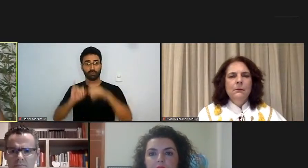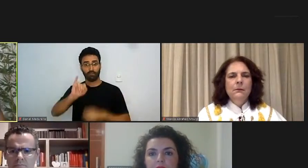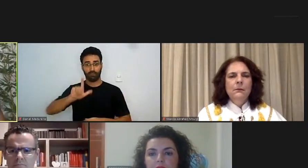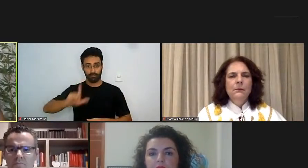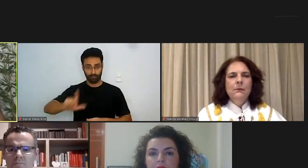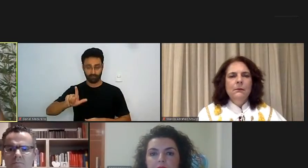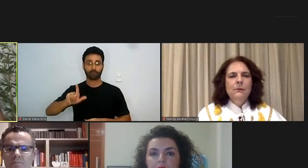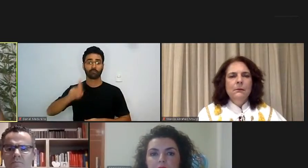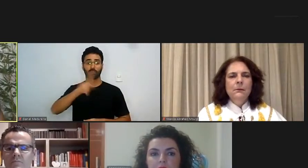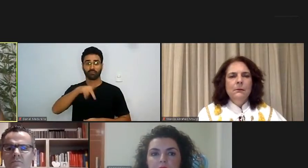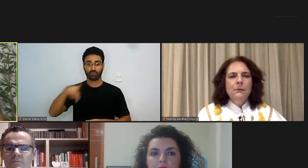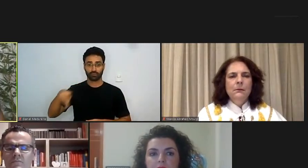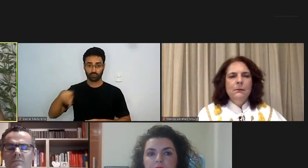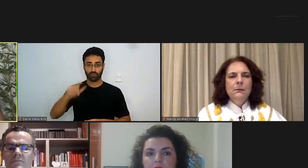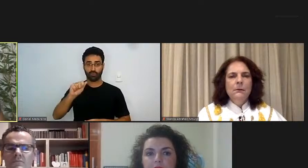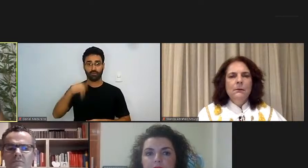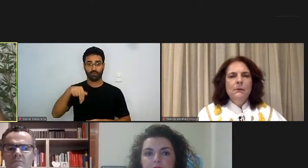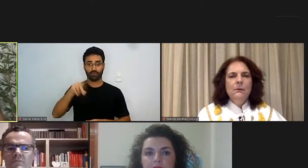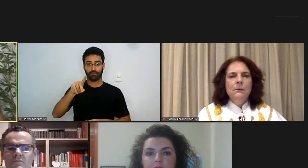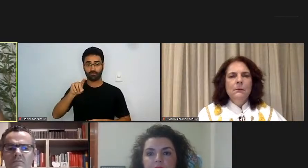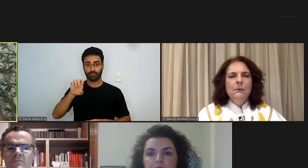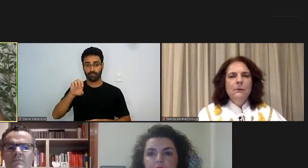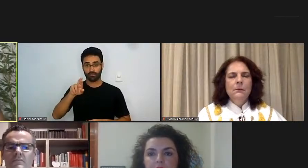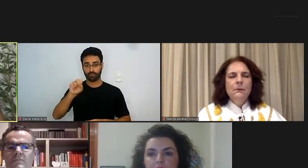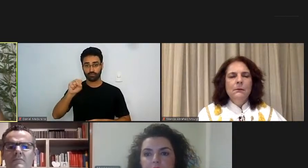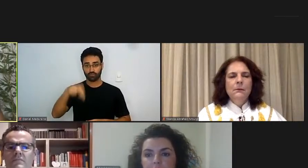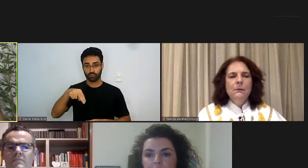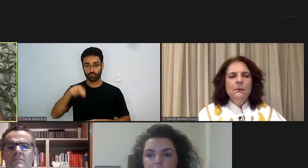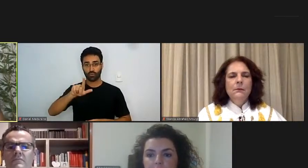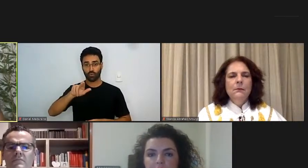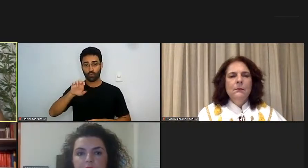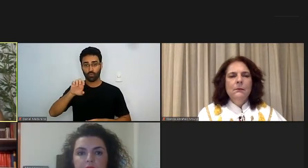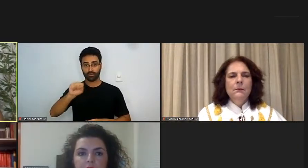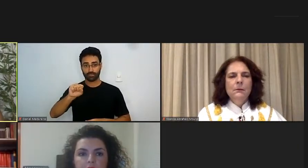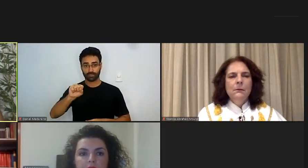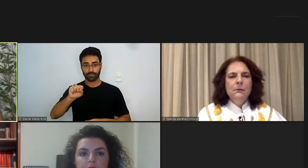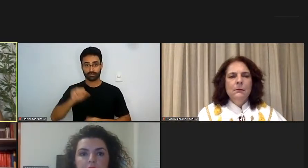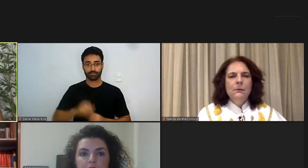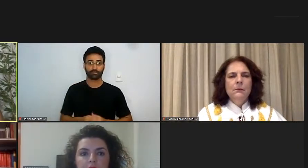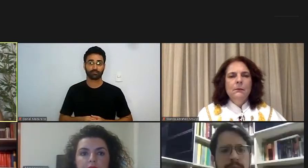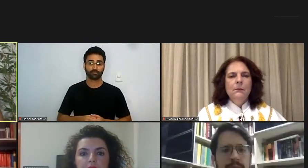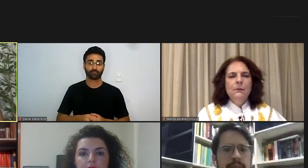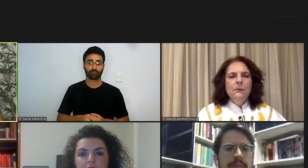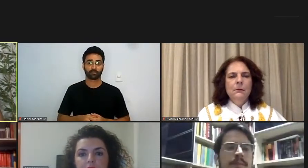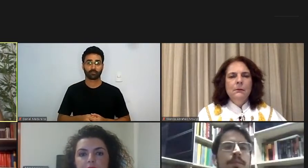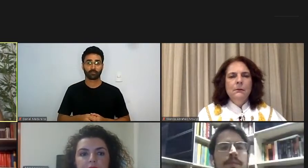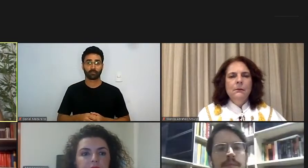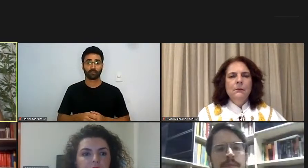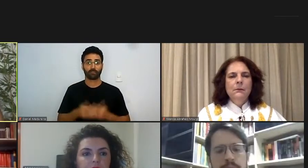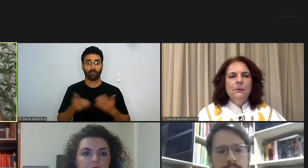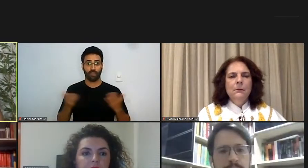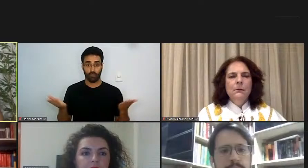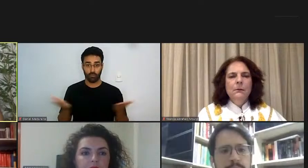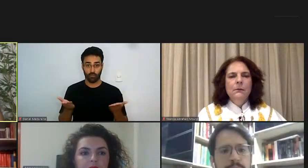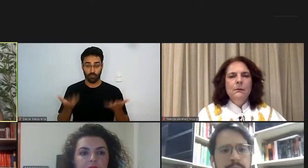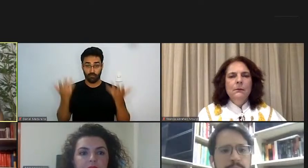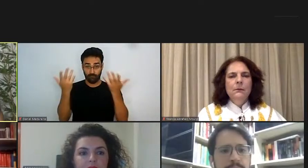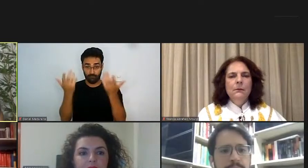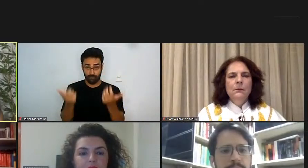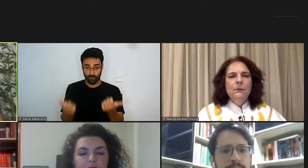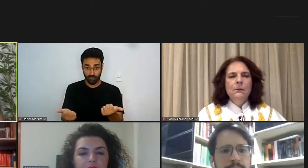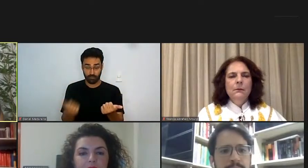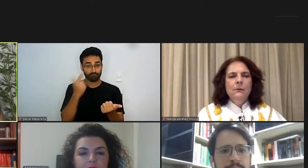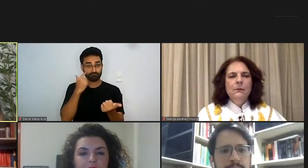o professor Anderson Luiz Nunes da Mata. E neste momento assistiremos uma